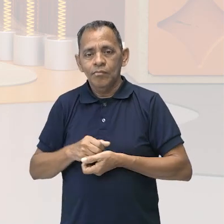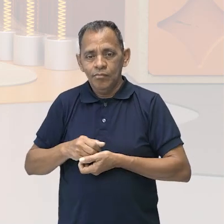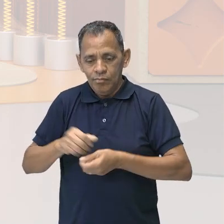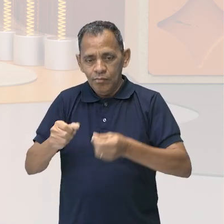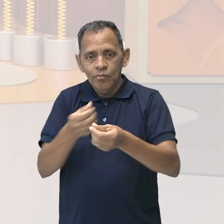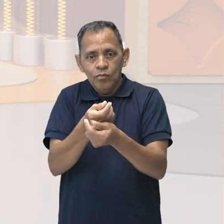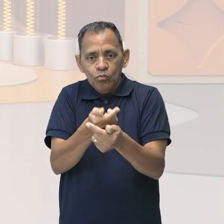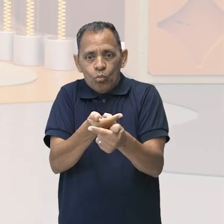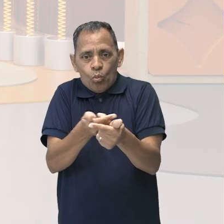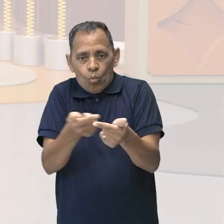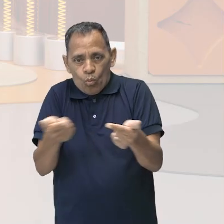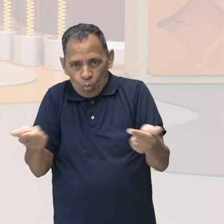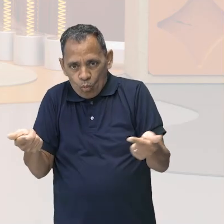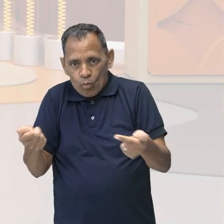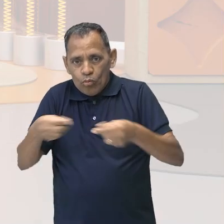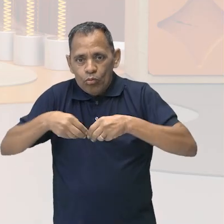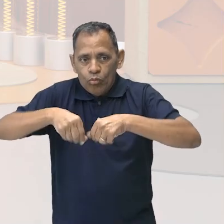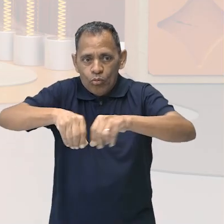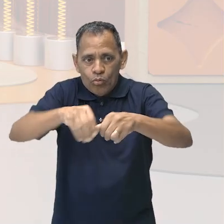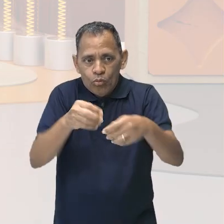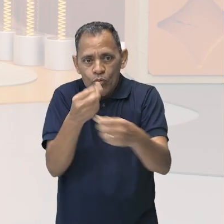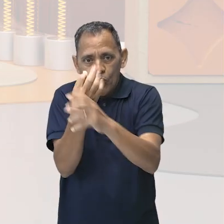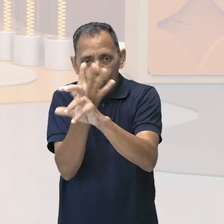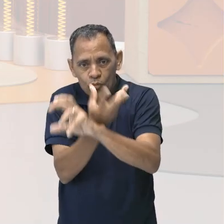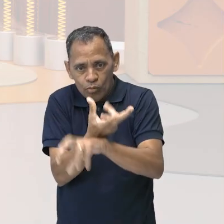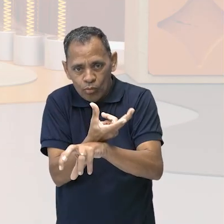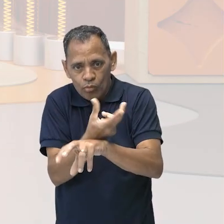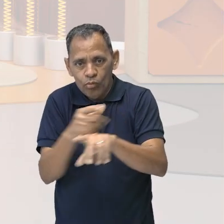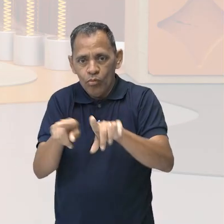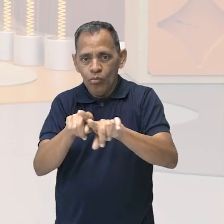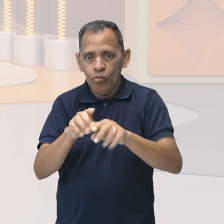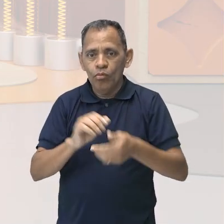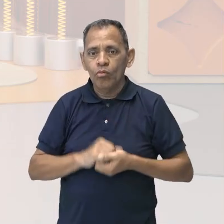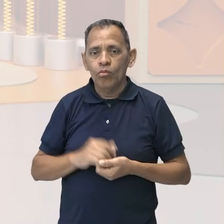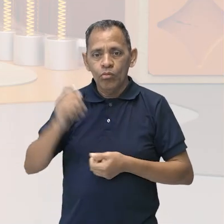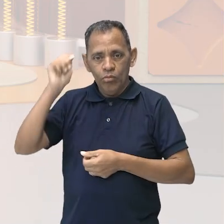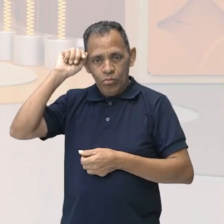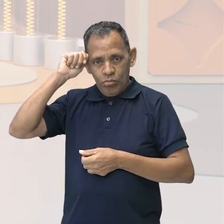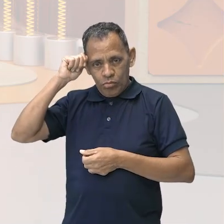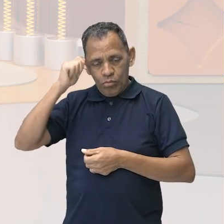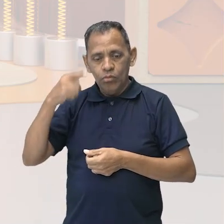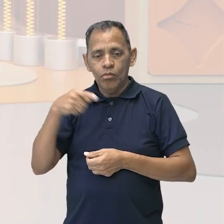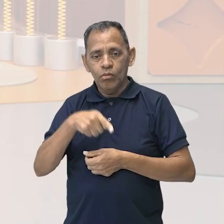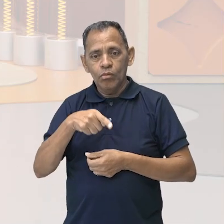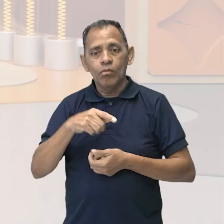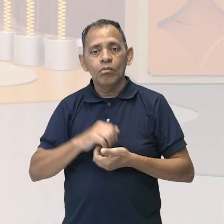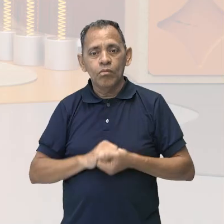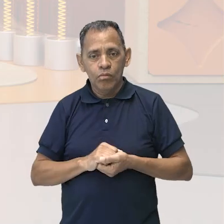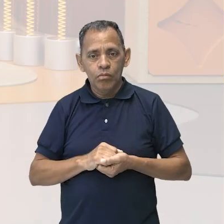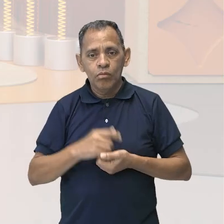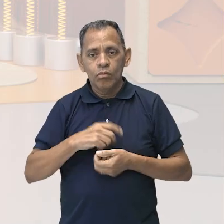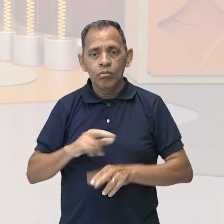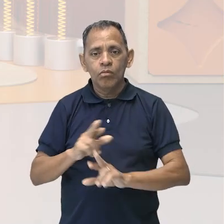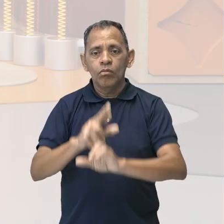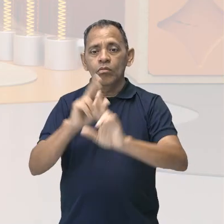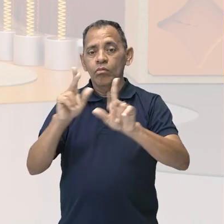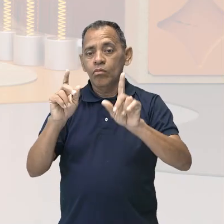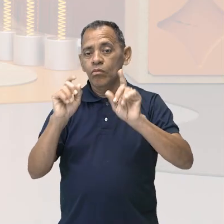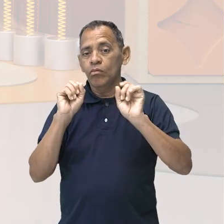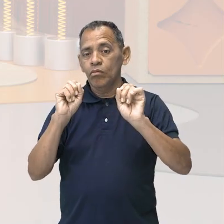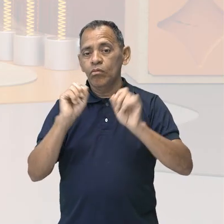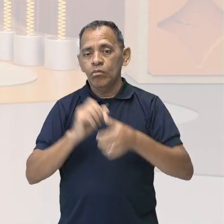tá certo? Separa essa África mediterrânea e a África subsaariana, mas essas diferenças vão para